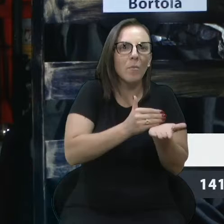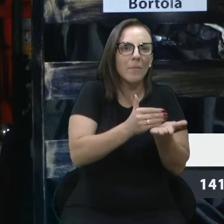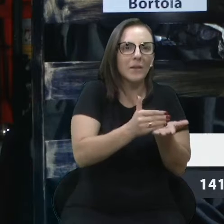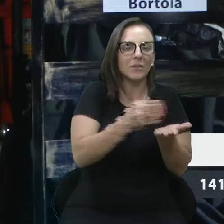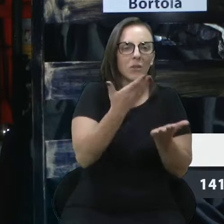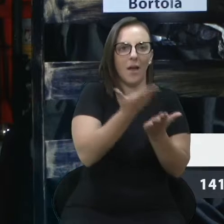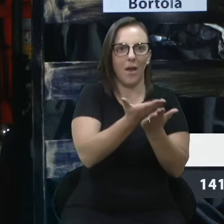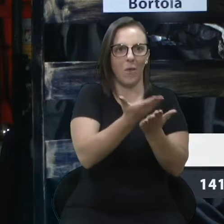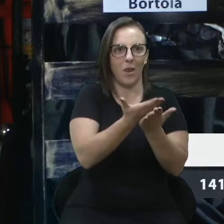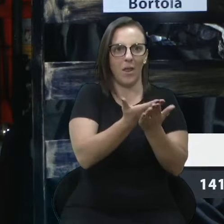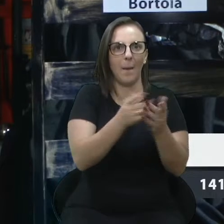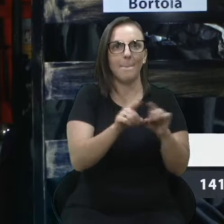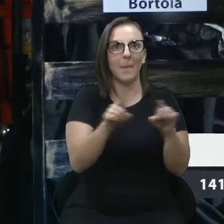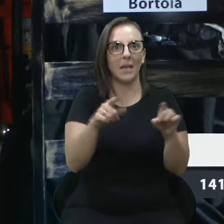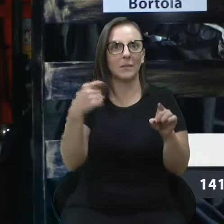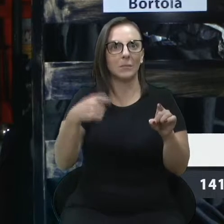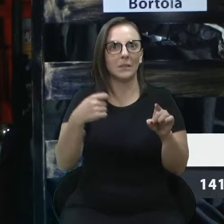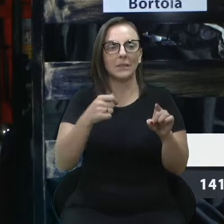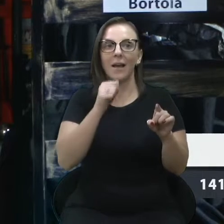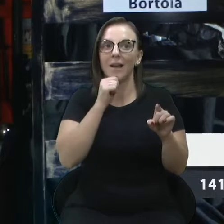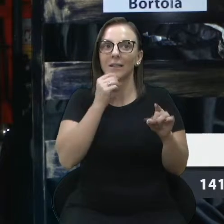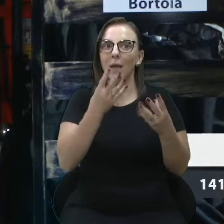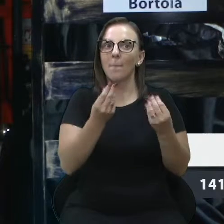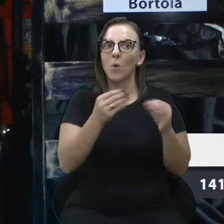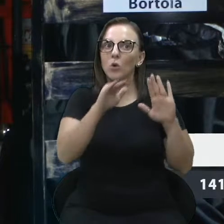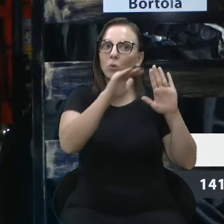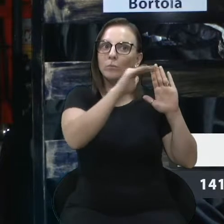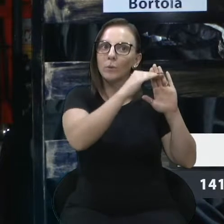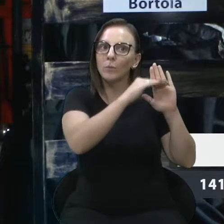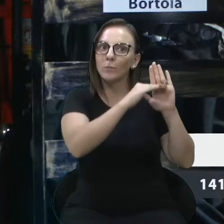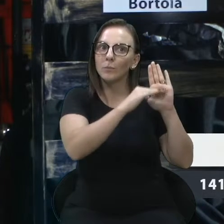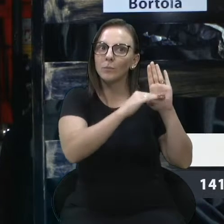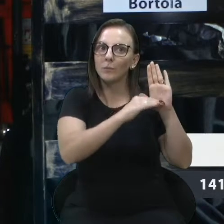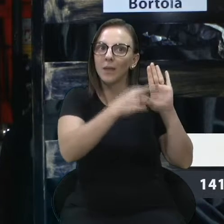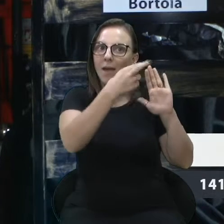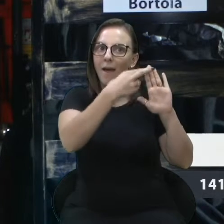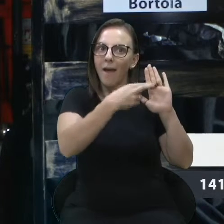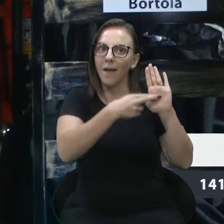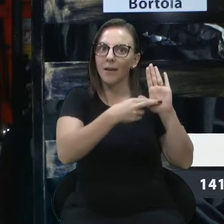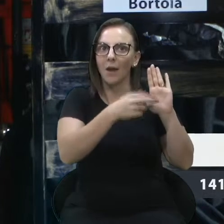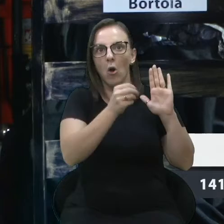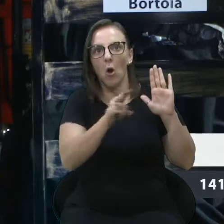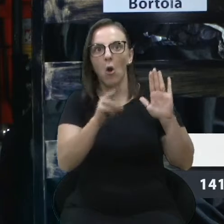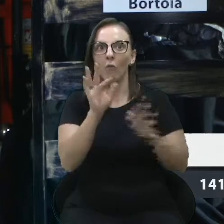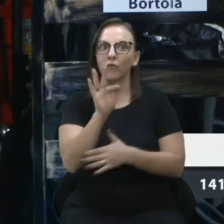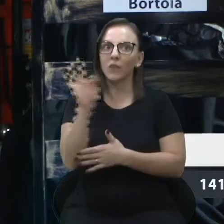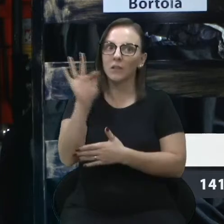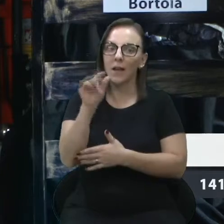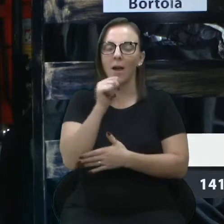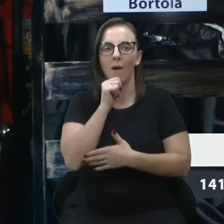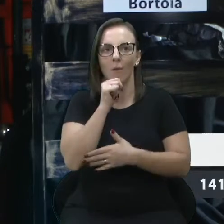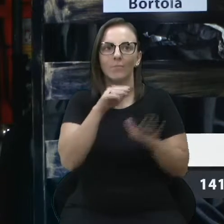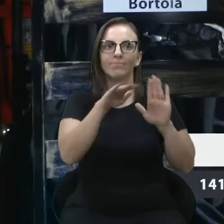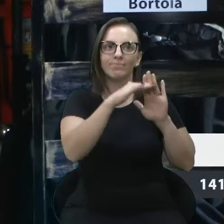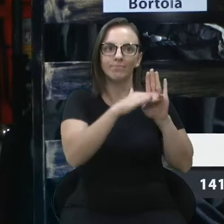temos que seguir muitos protocolos ainda que o Estado não nos permite, ou a nível federal também. E muitos